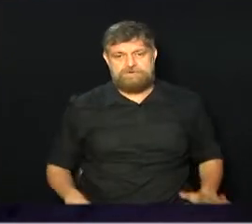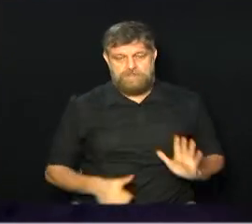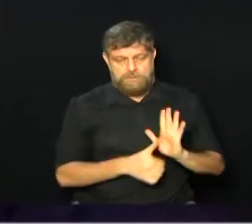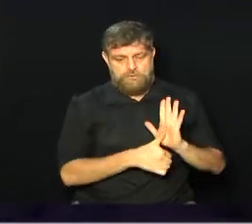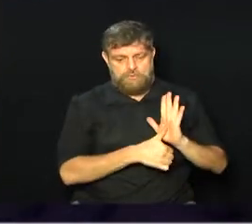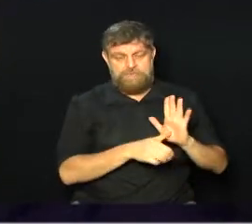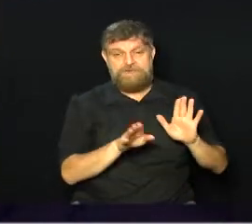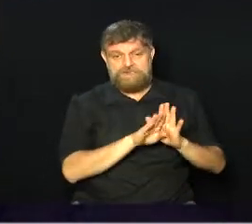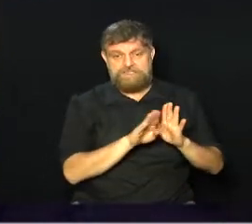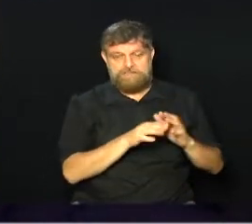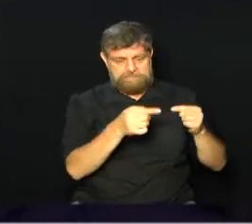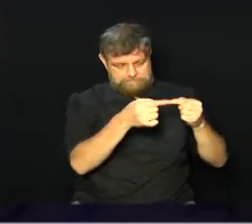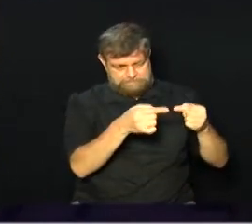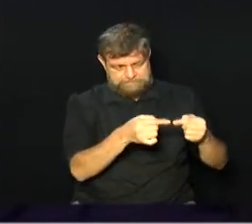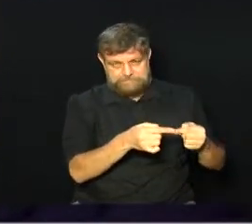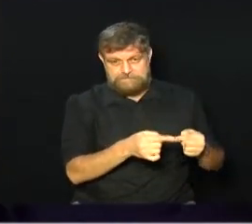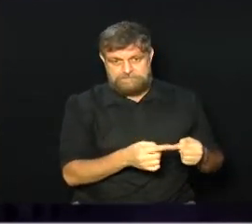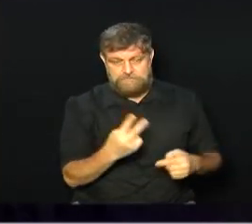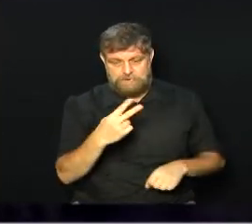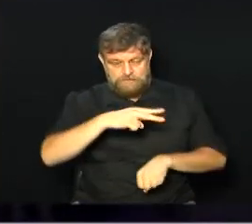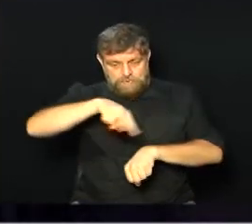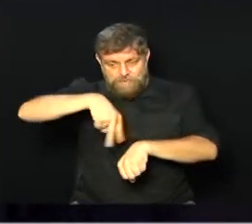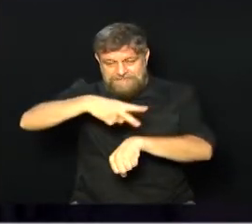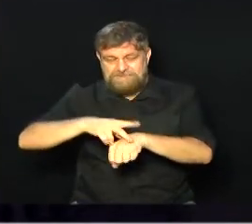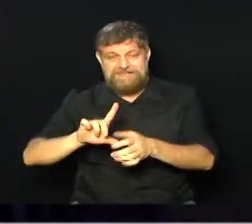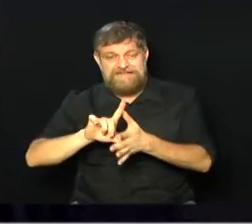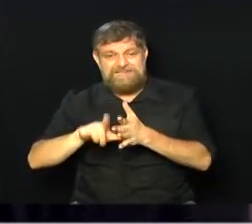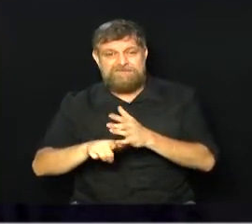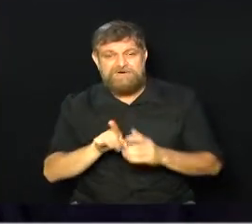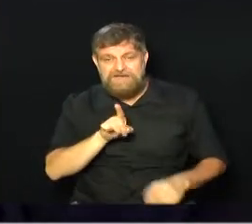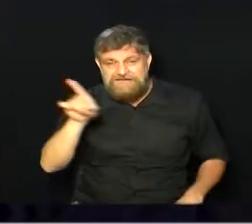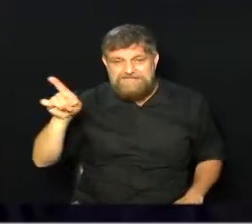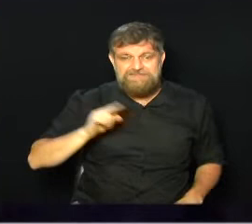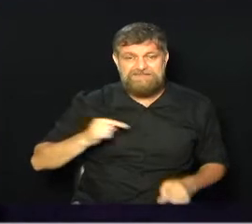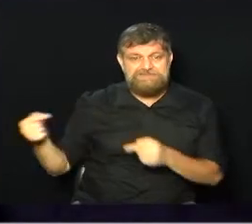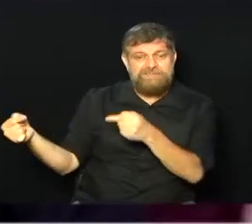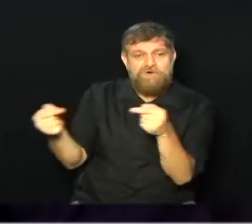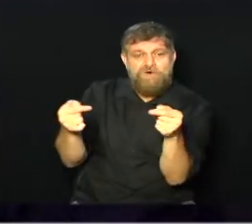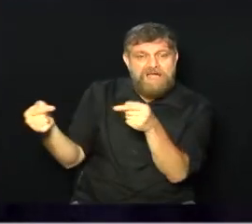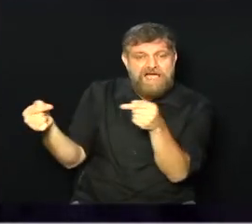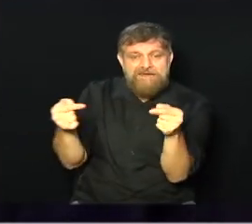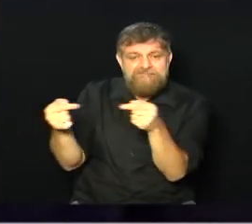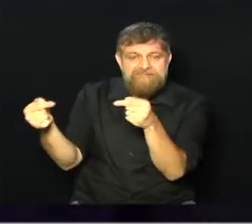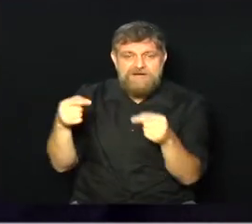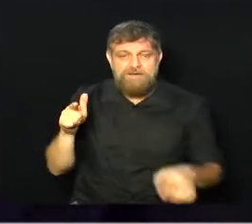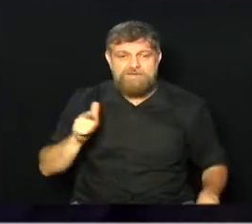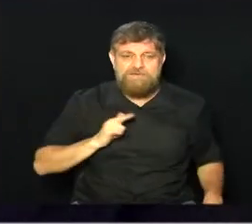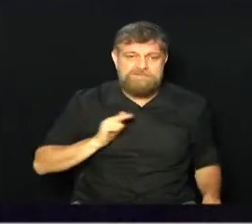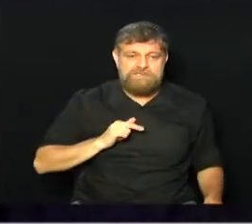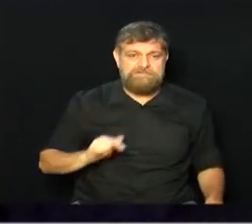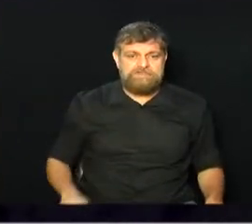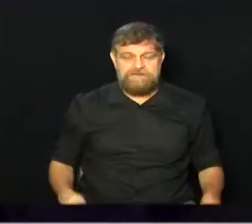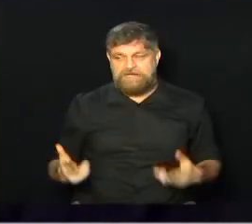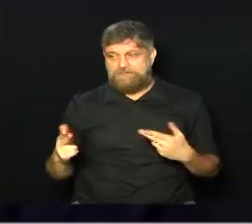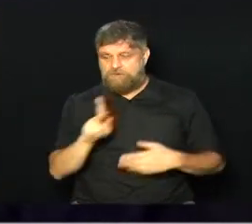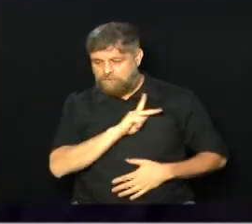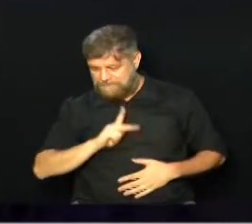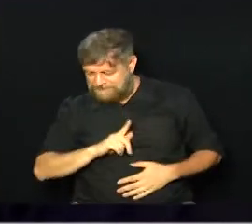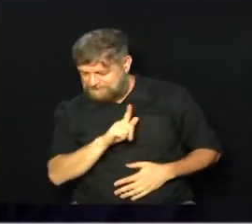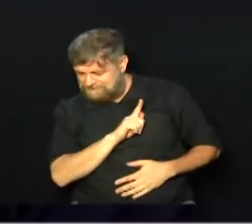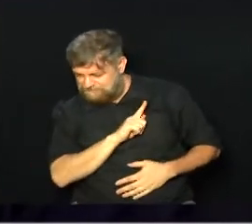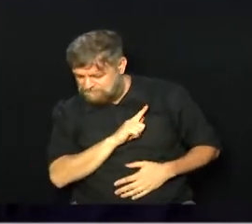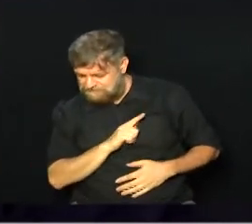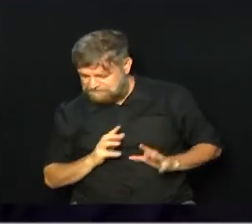também. E logo, 2 horas depois, veio o Partizan, que é o grande rival, como se fosse uma ponte Guarani.